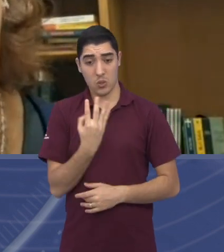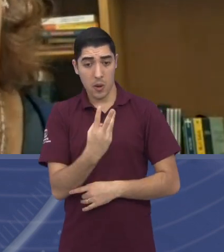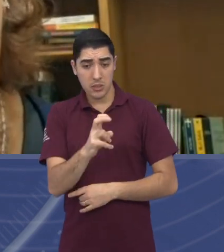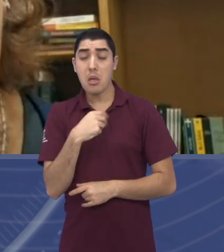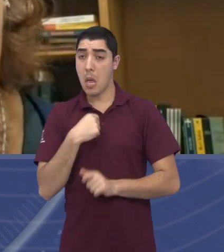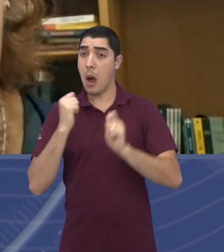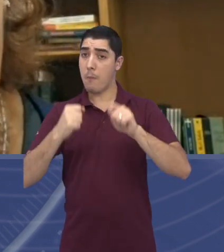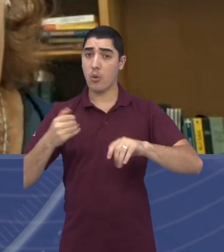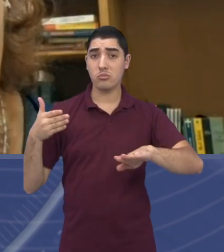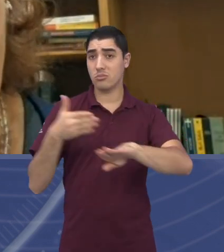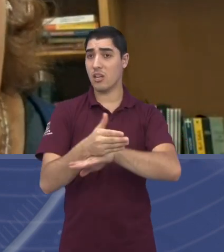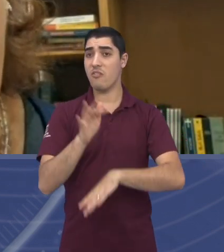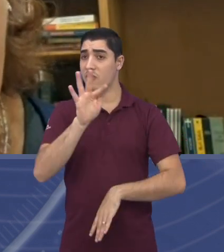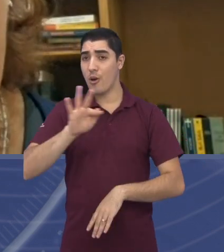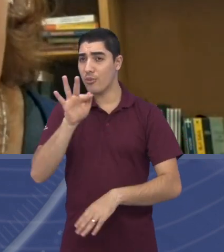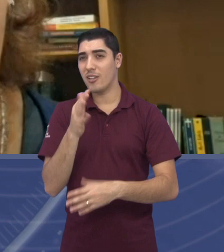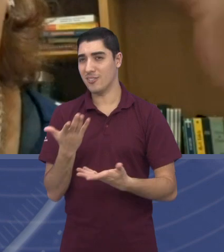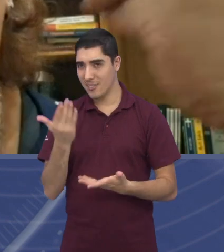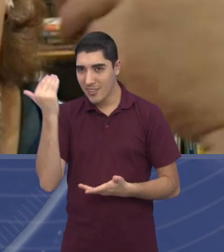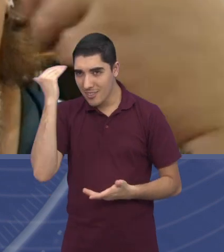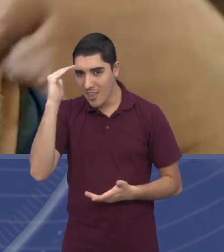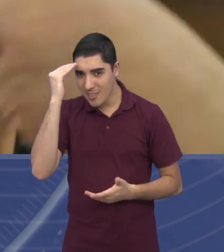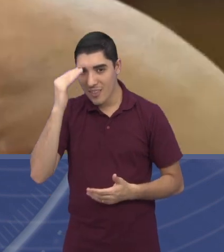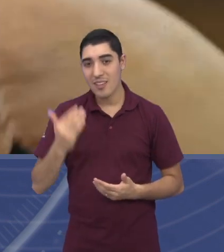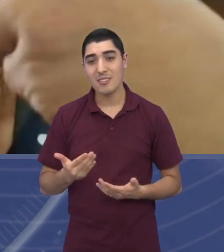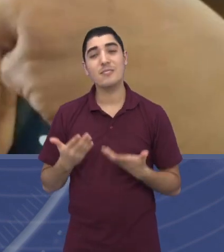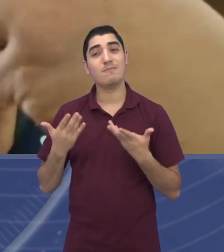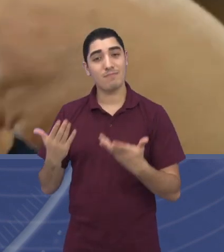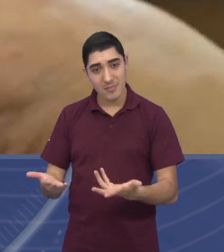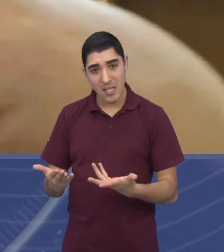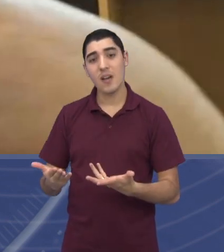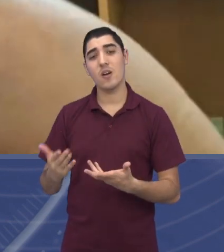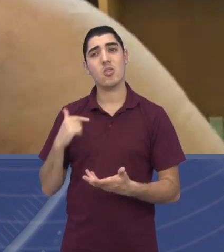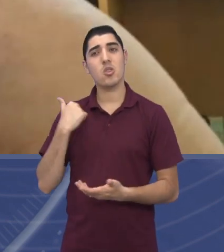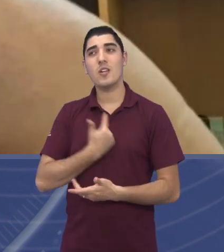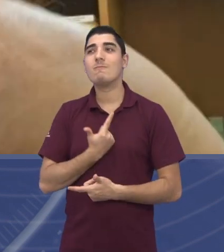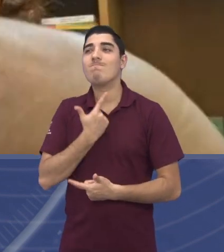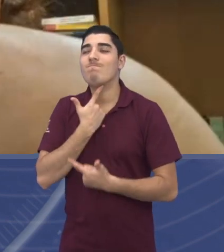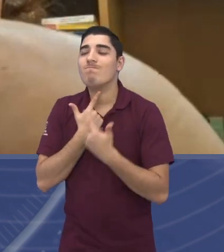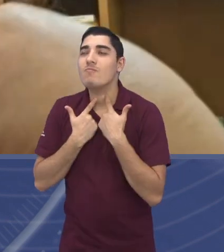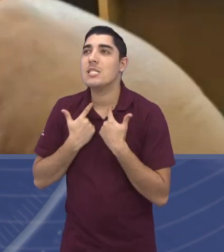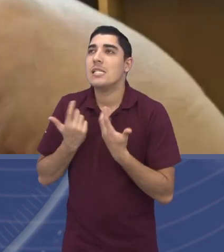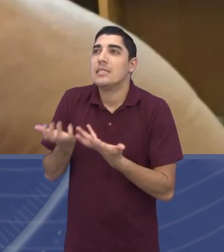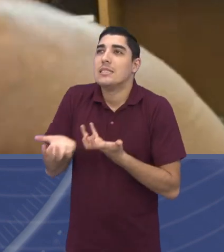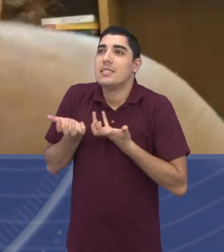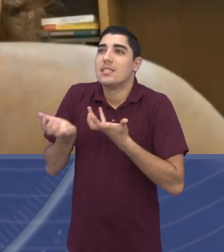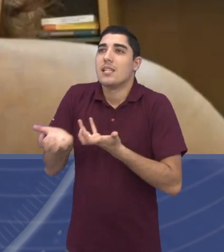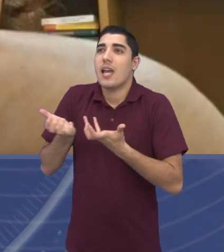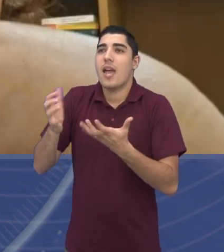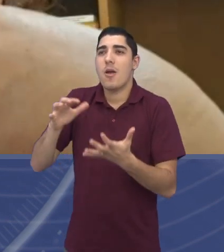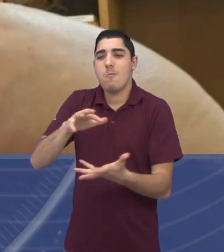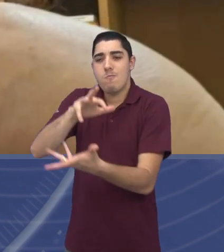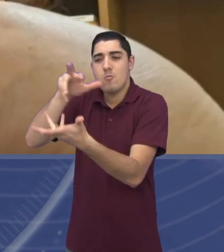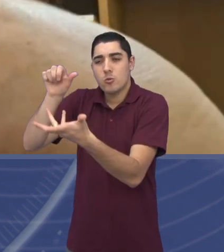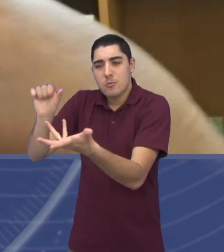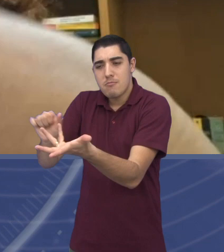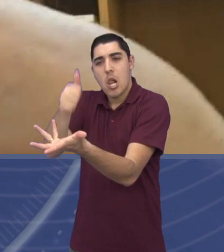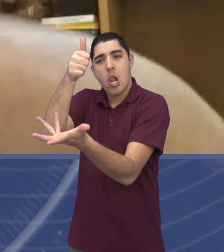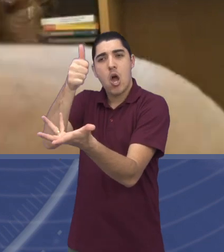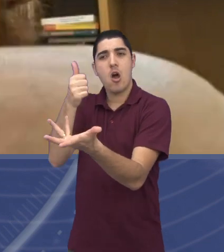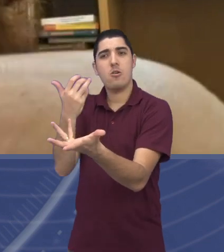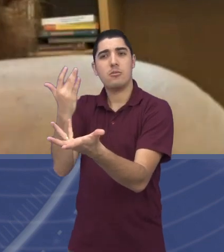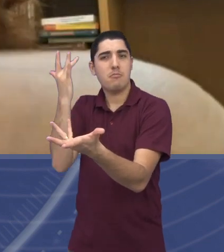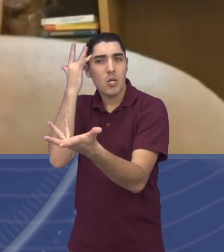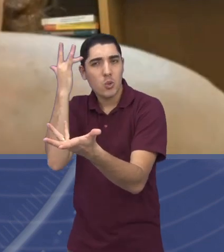faculdade, né? Então, essa ambição de um mundo melhor, mais maduro, um